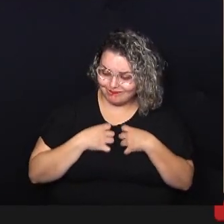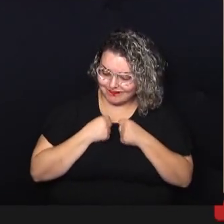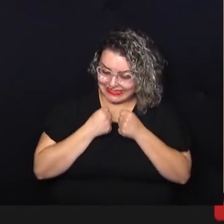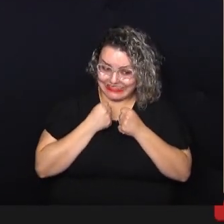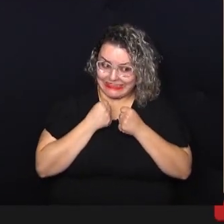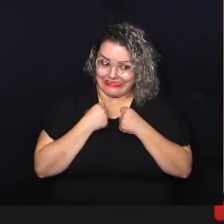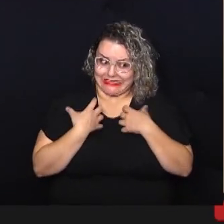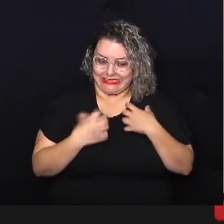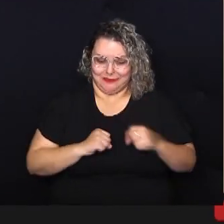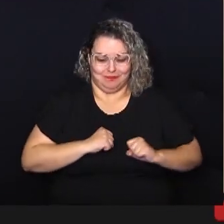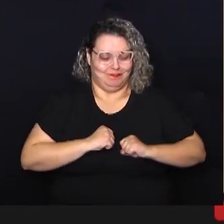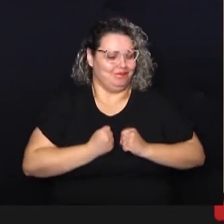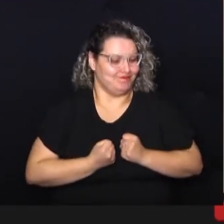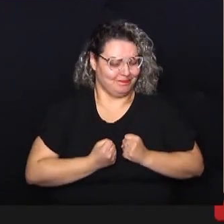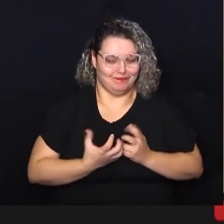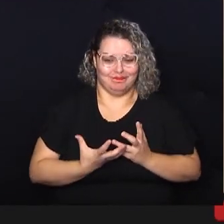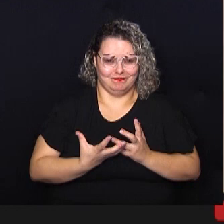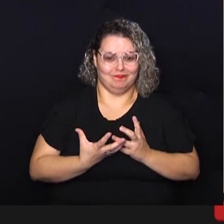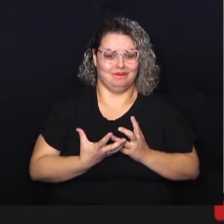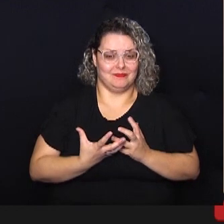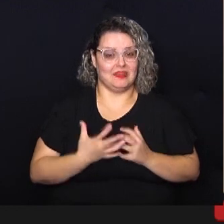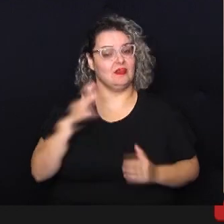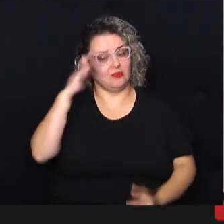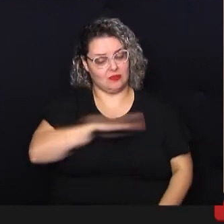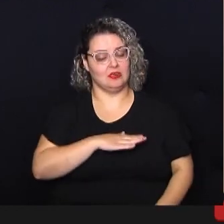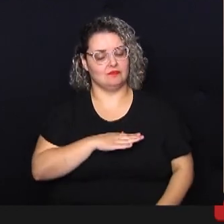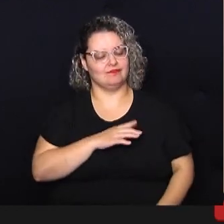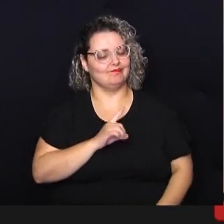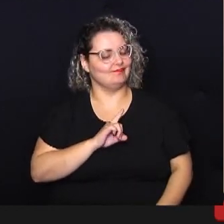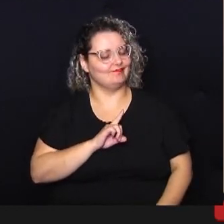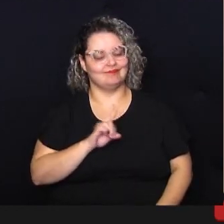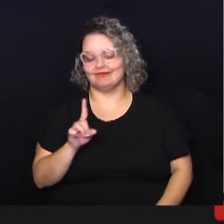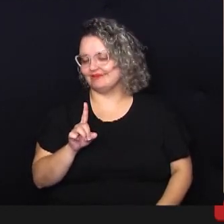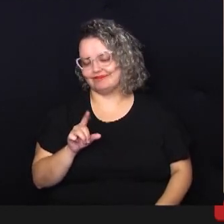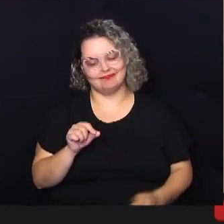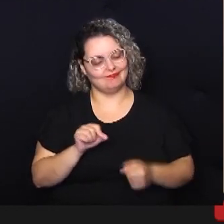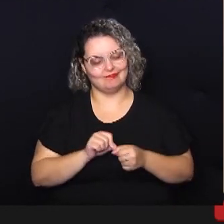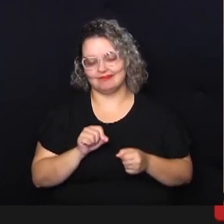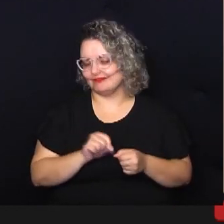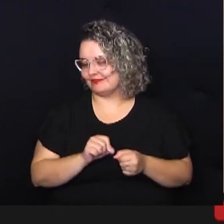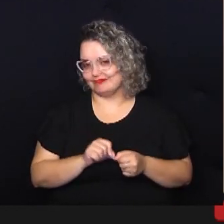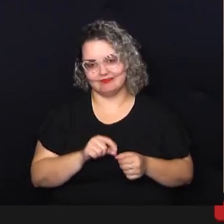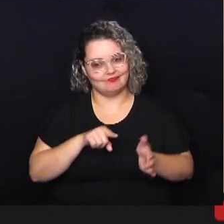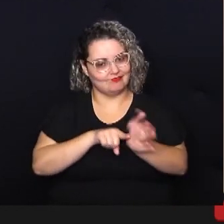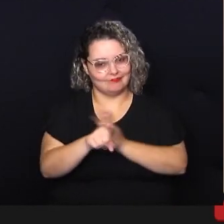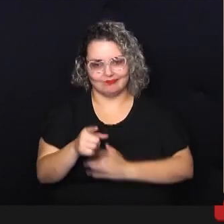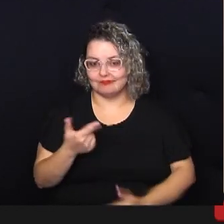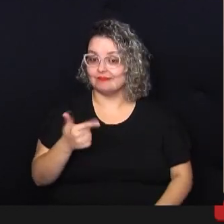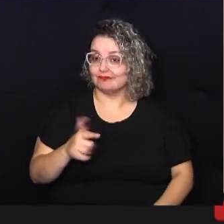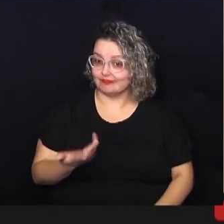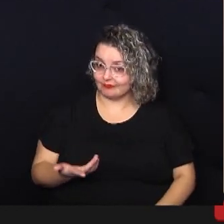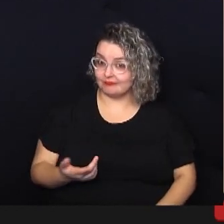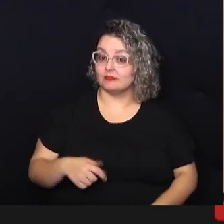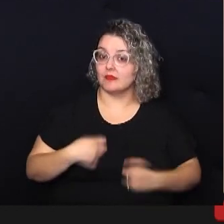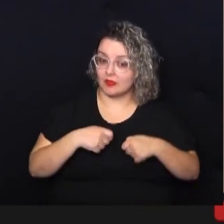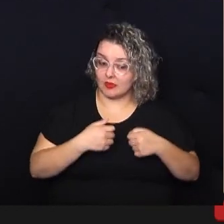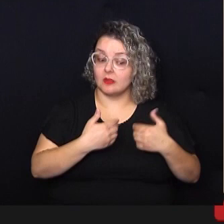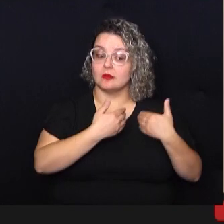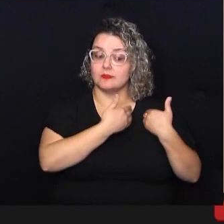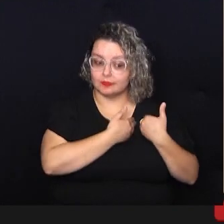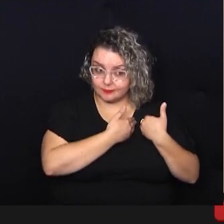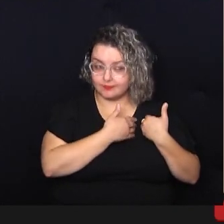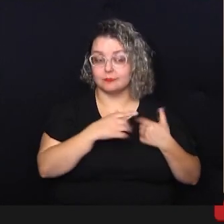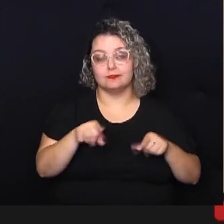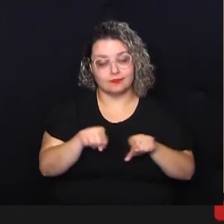causa repulsa, que aquilo vai fazer mal, ela provavelmente não vai mais perguntar para você. Então a gente tem uma responsabilidade muito grande nisso